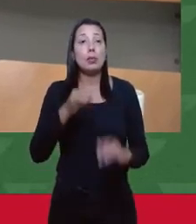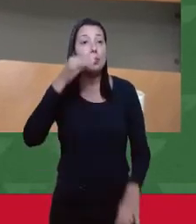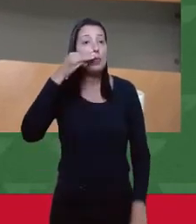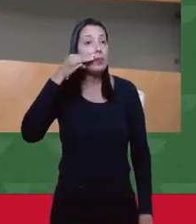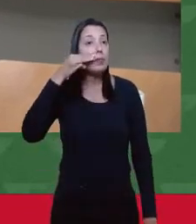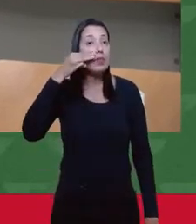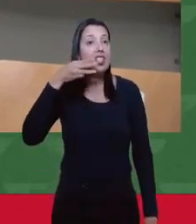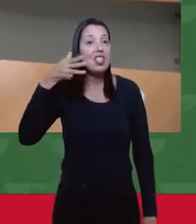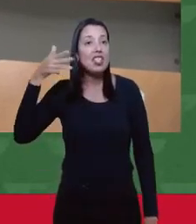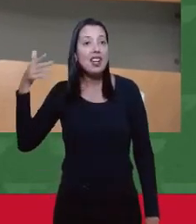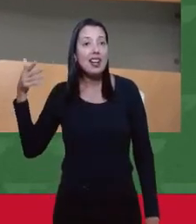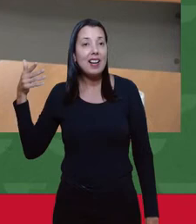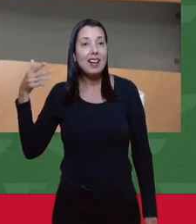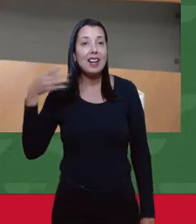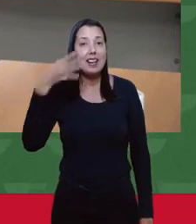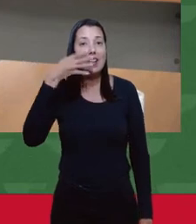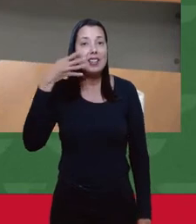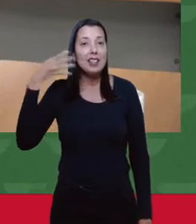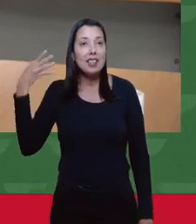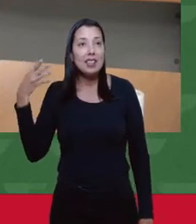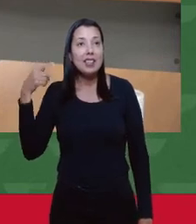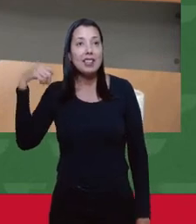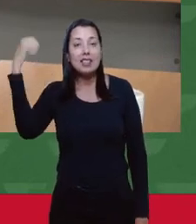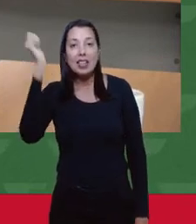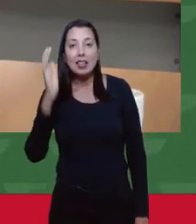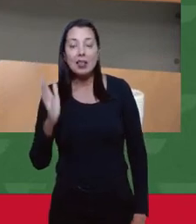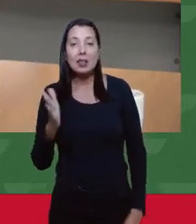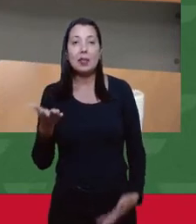Willis. Ele que saiu do Brasil,